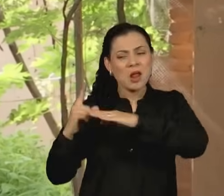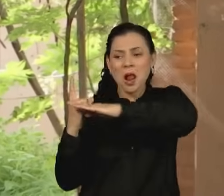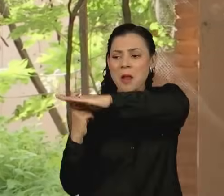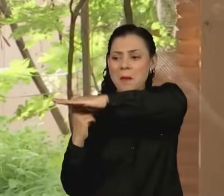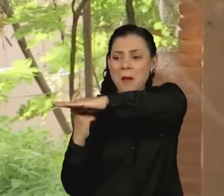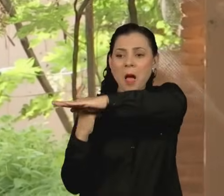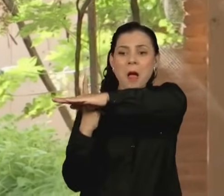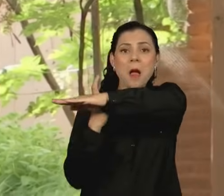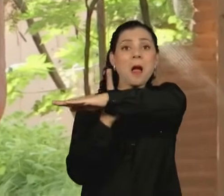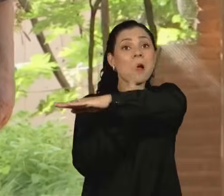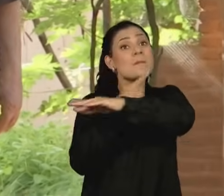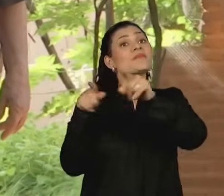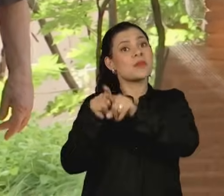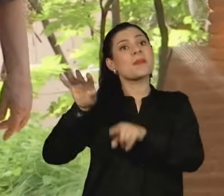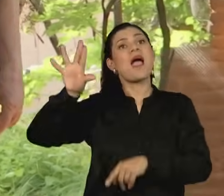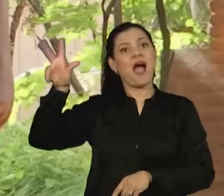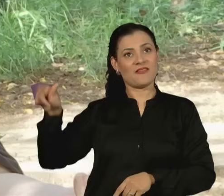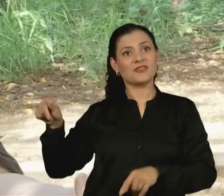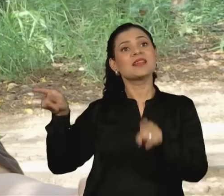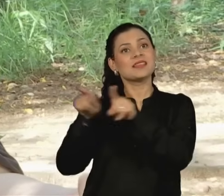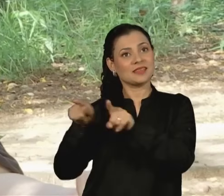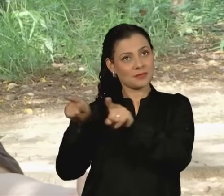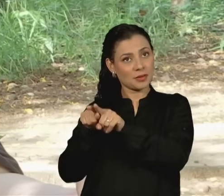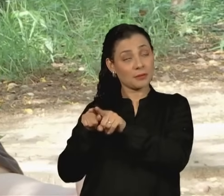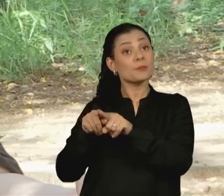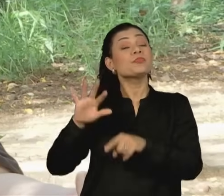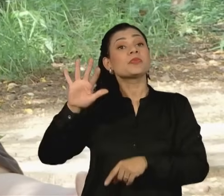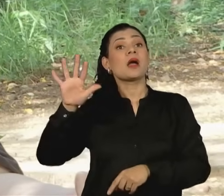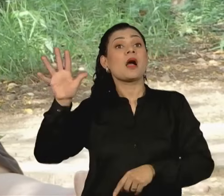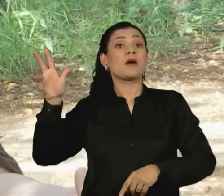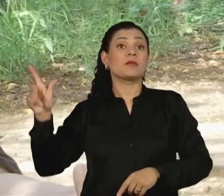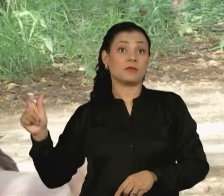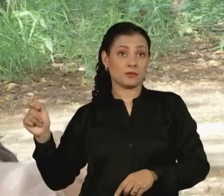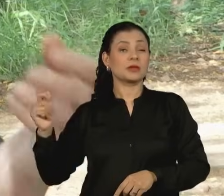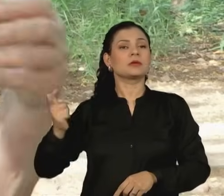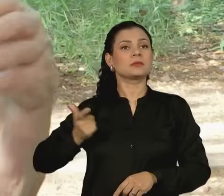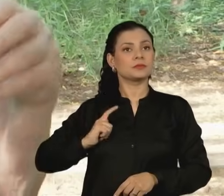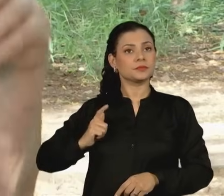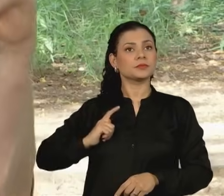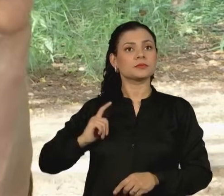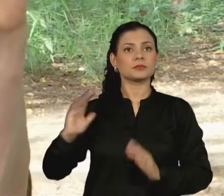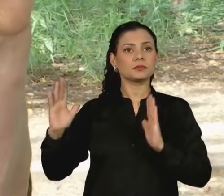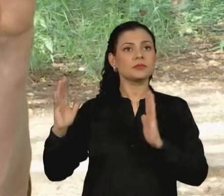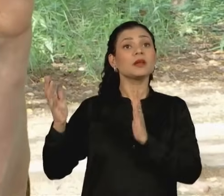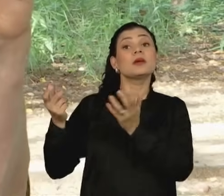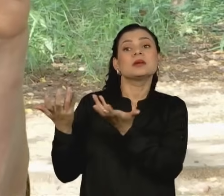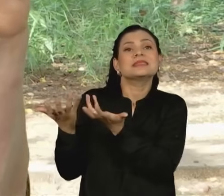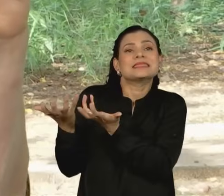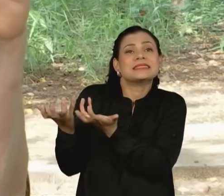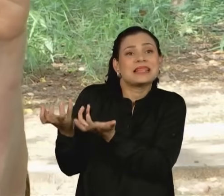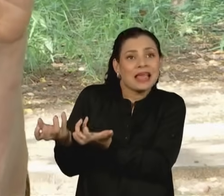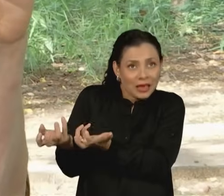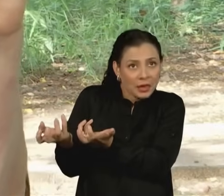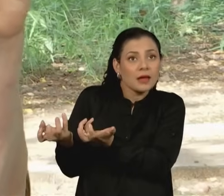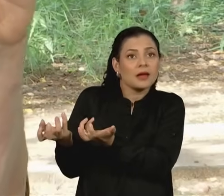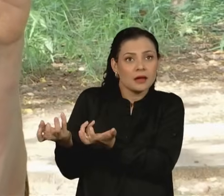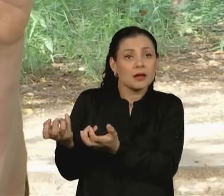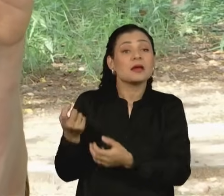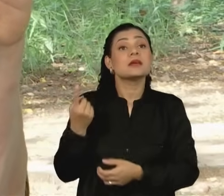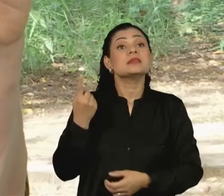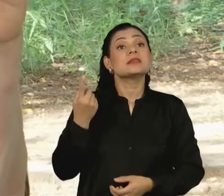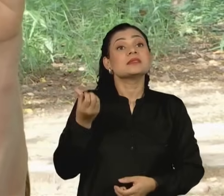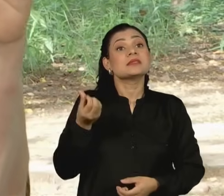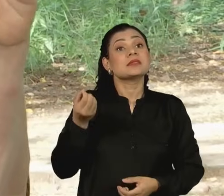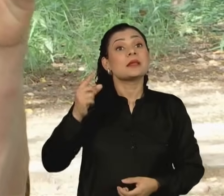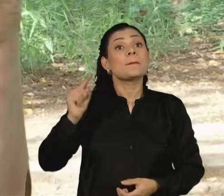também veio da África. A África passou por uma época de uma seca muito grande, a seca de 160 mil anos